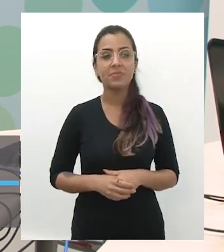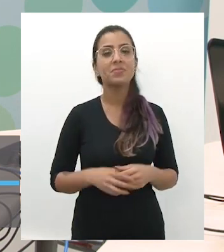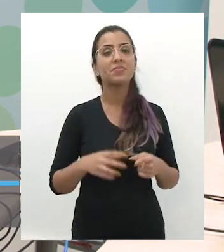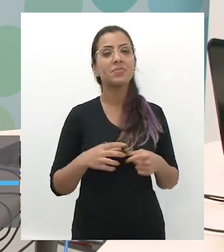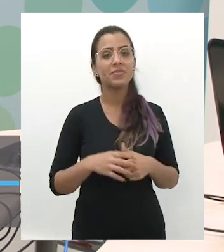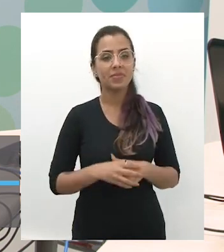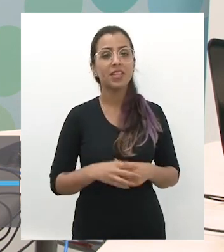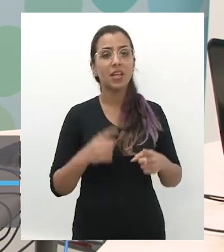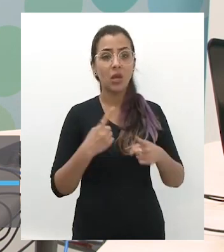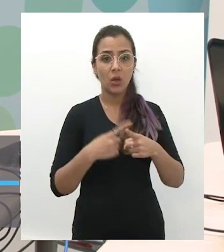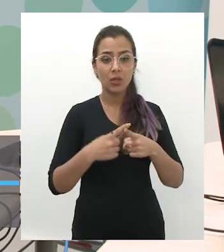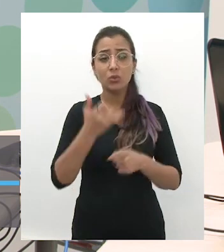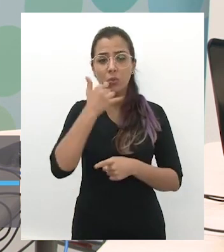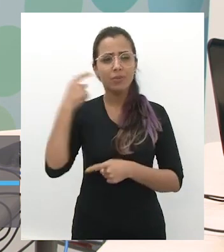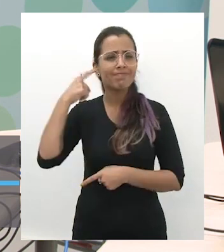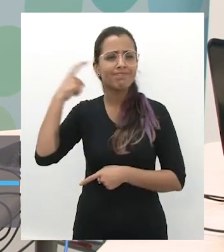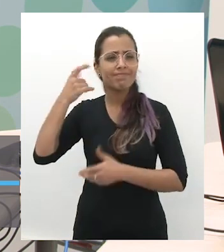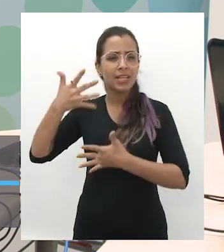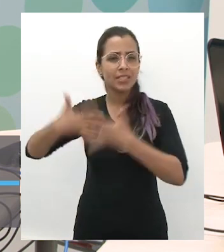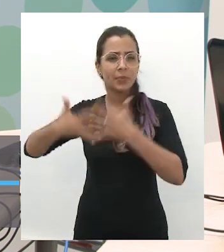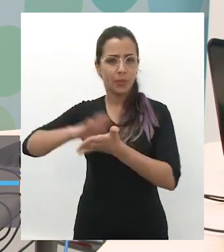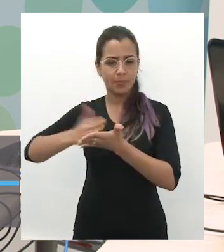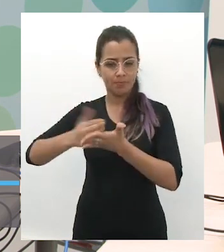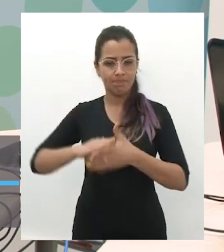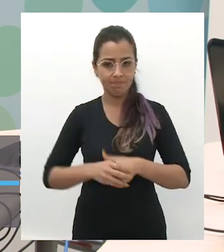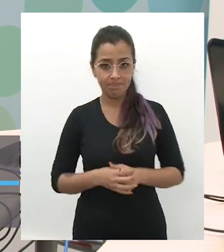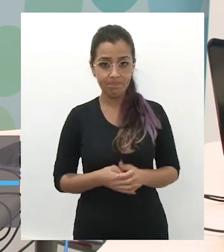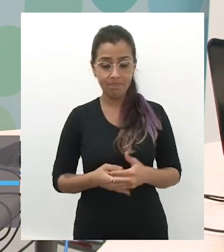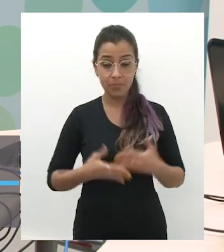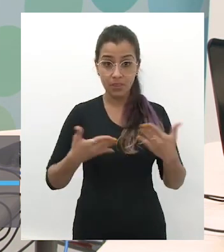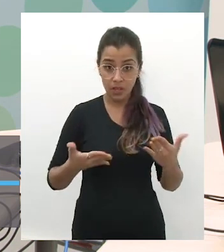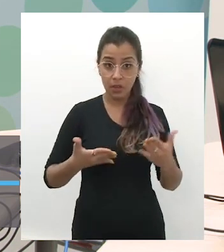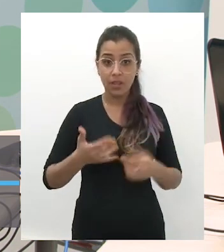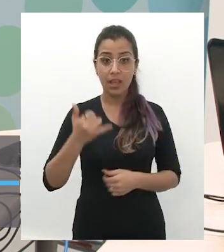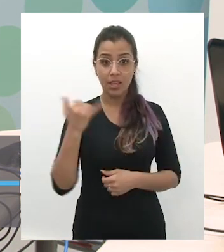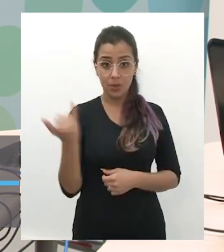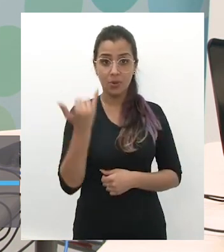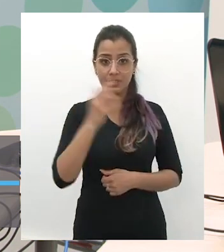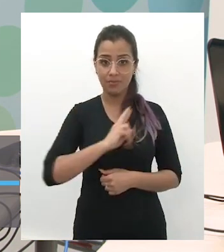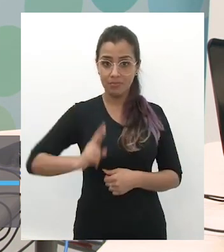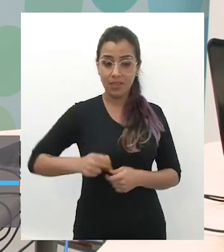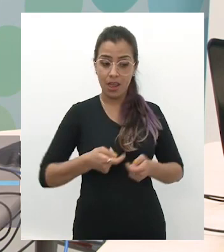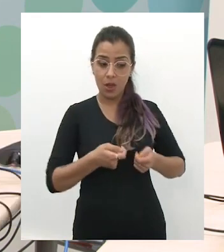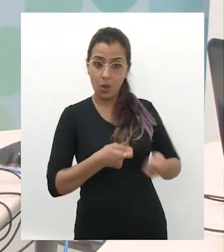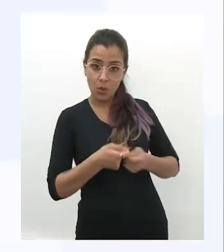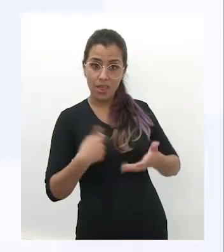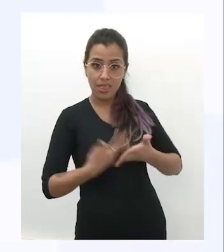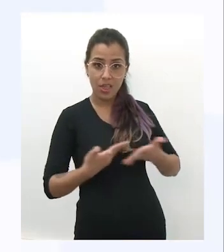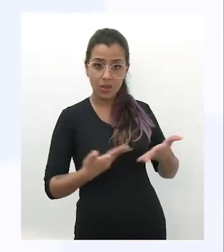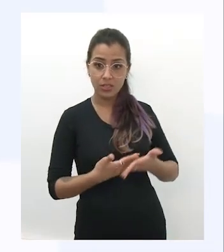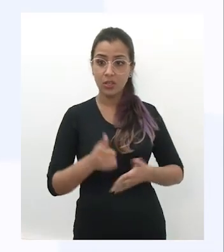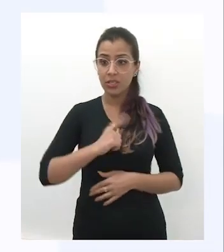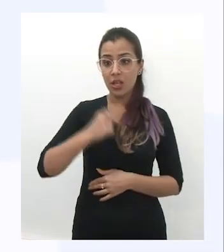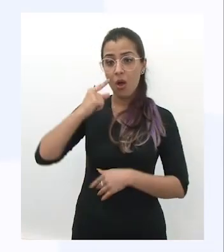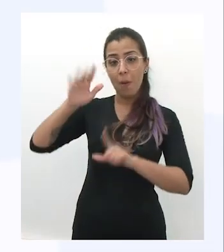vão servir para reger a sociedade. Então, uma importantíssima permanência de Roma. A gente vai ver uma imagem de uma sessão do